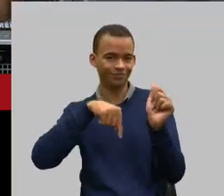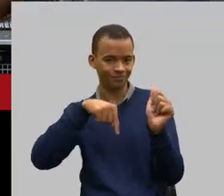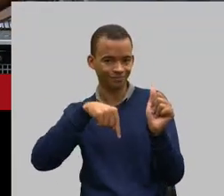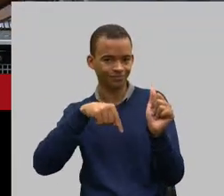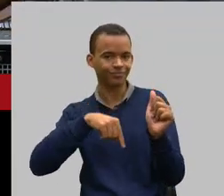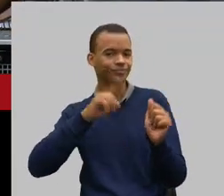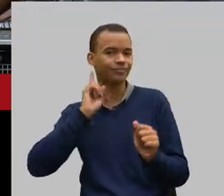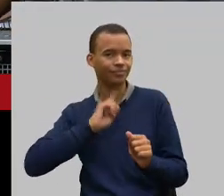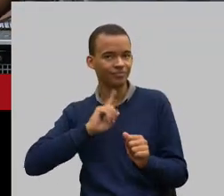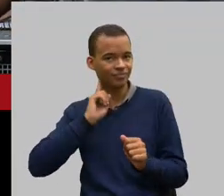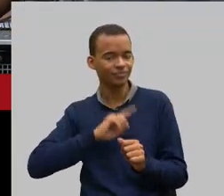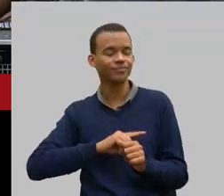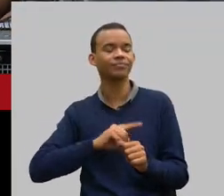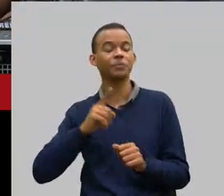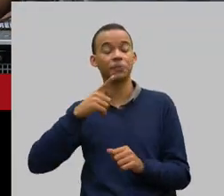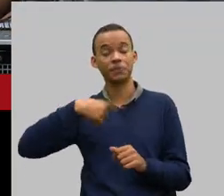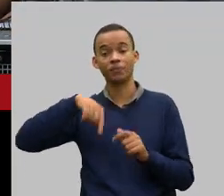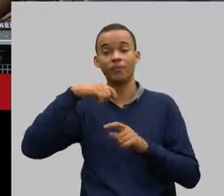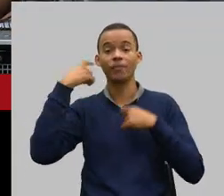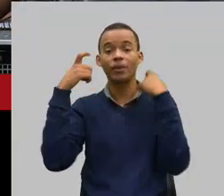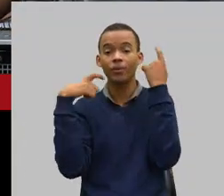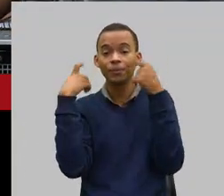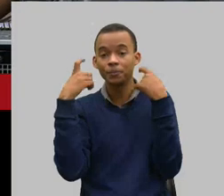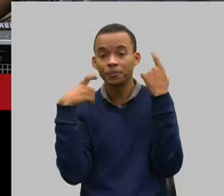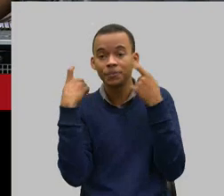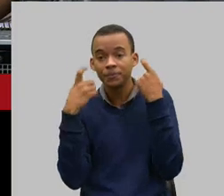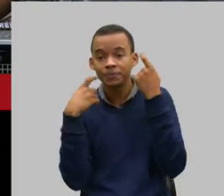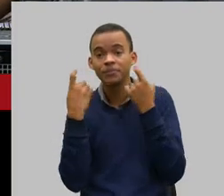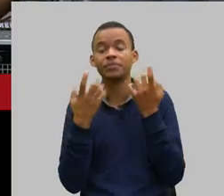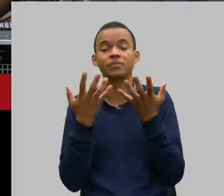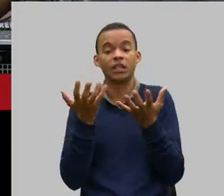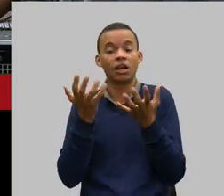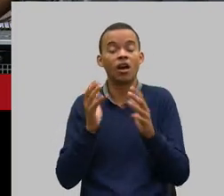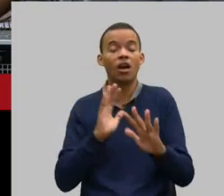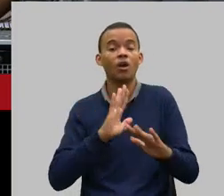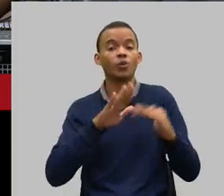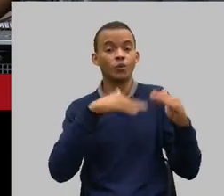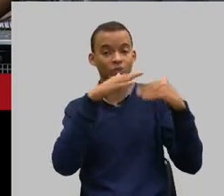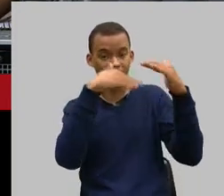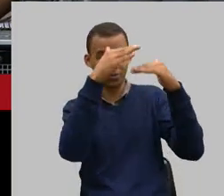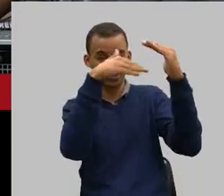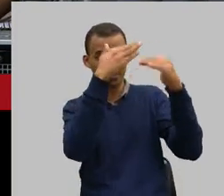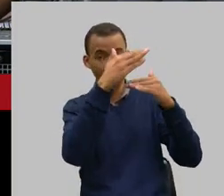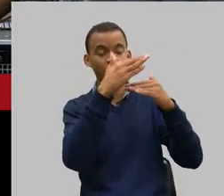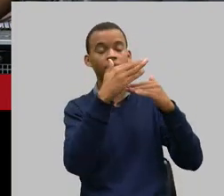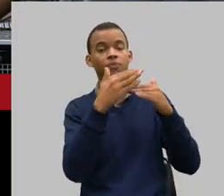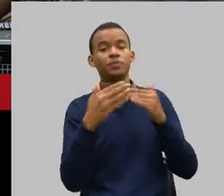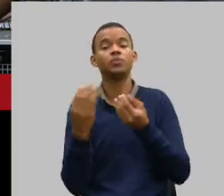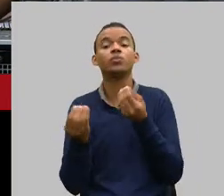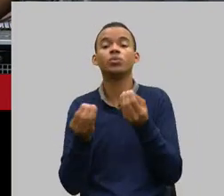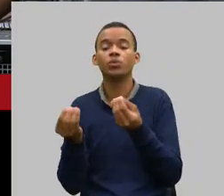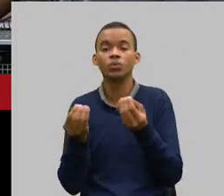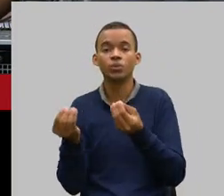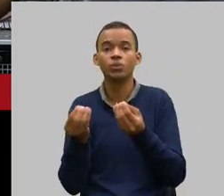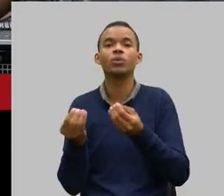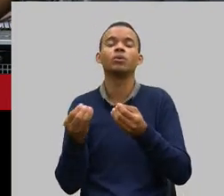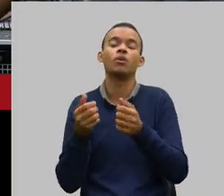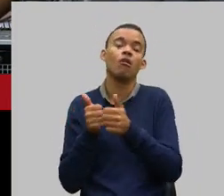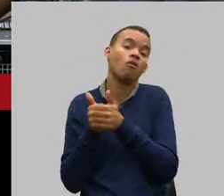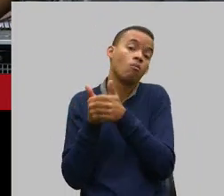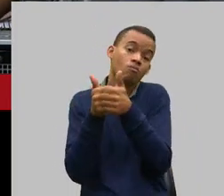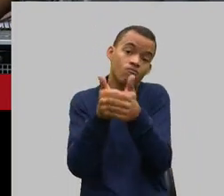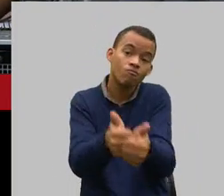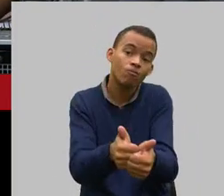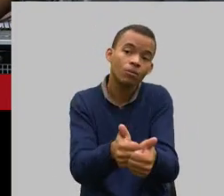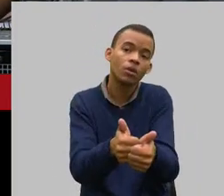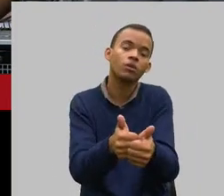nesta casa é de que esse desenvolv Presidente ele precisa ser acompanhado